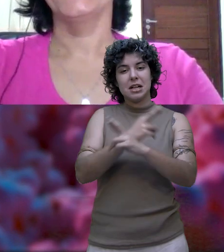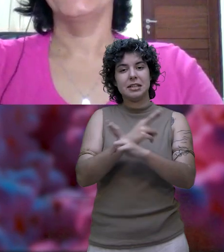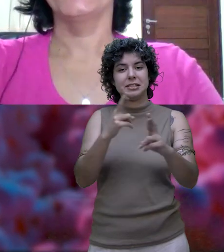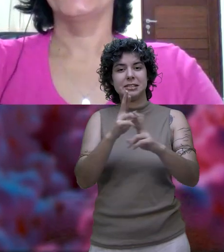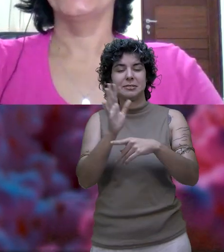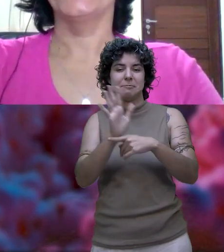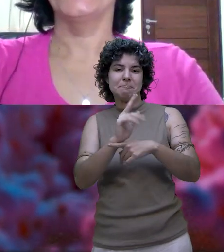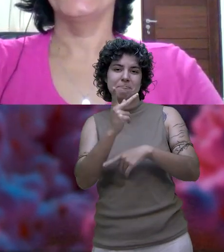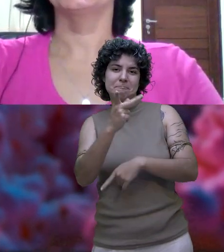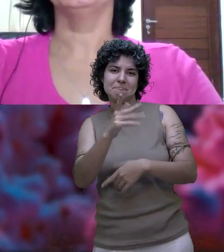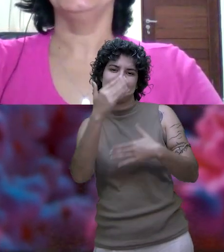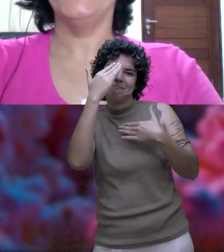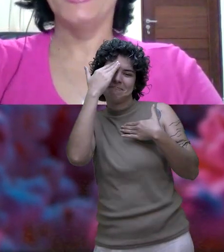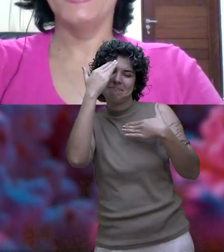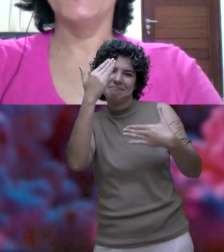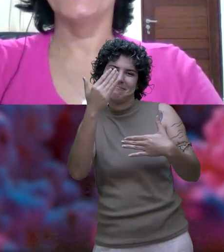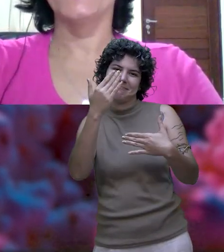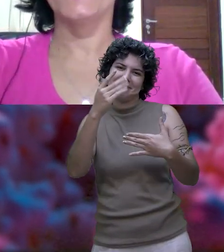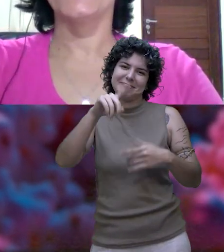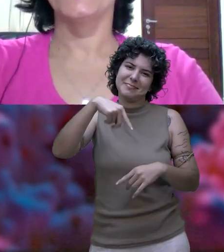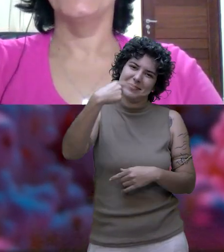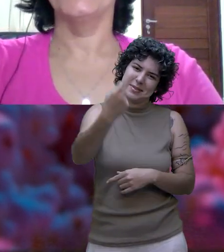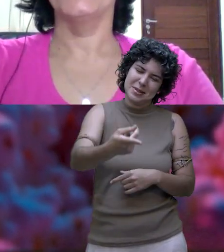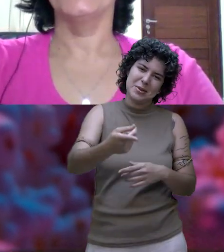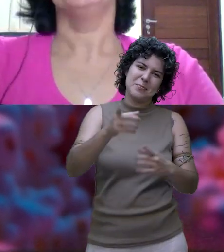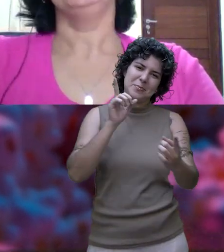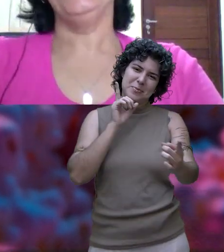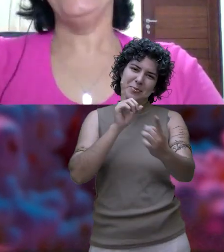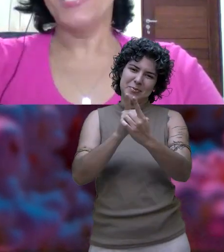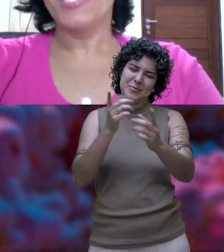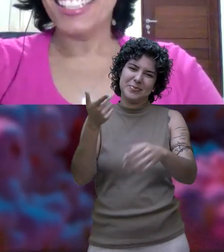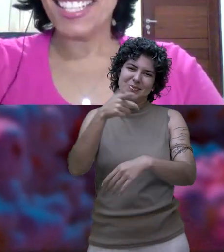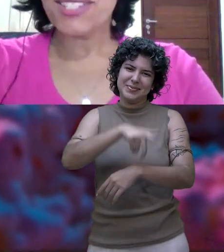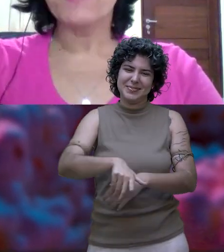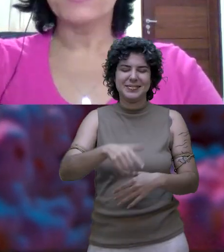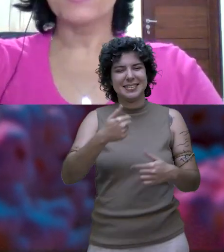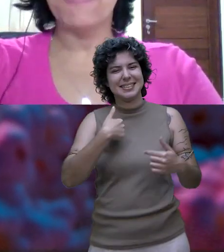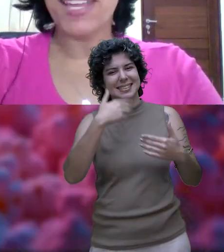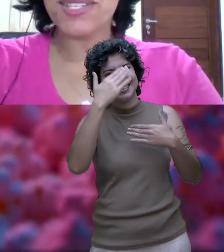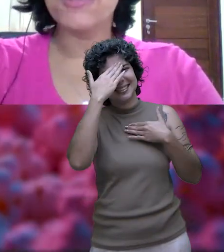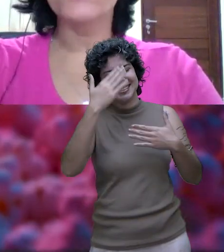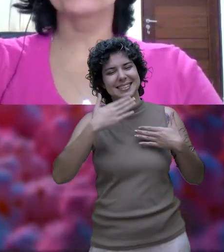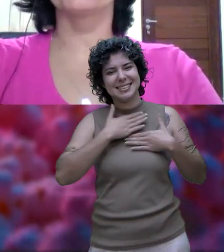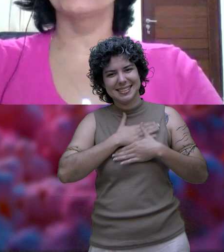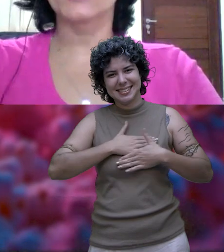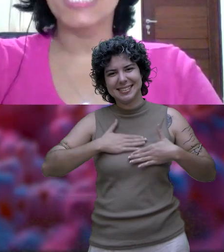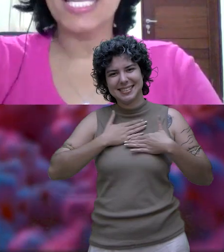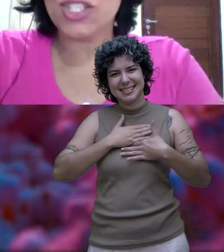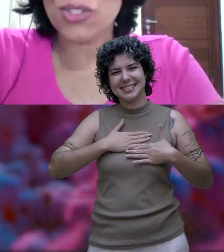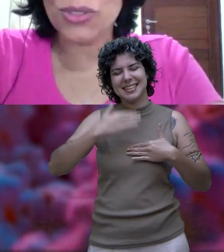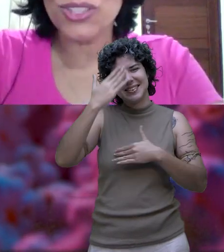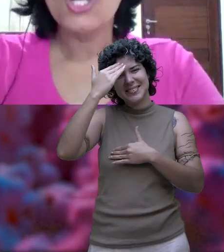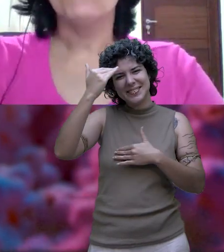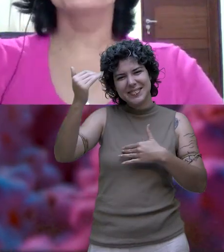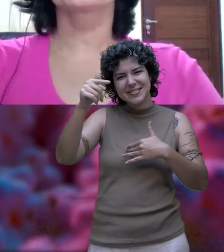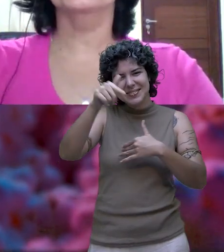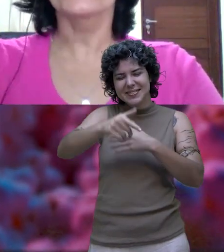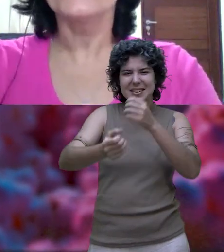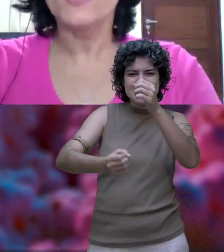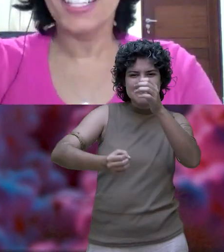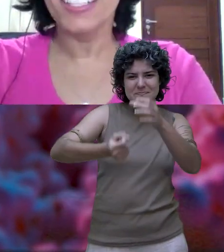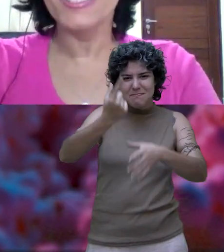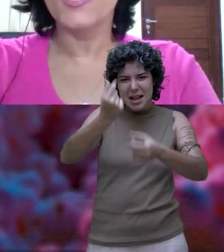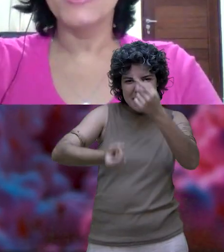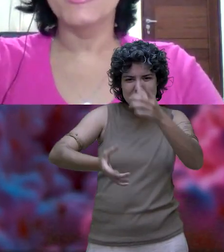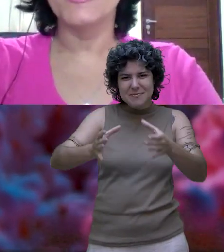muito obrigada e a gente se vê logo, logo. Eu que agradeço, um prazer imenso, sucesso, um